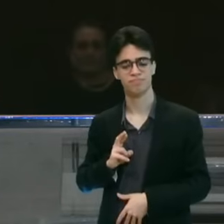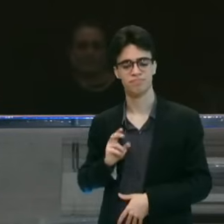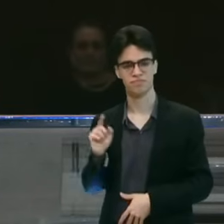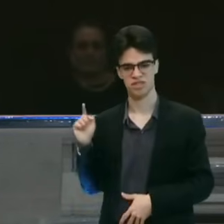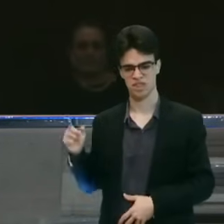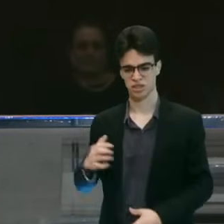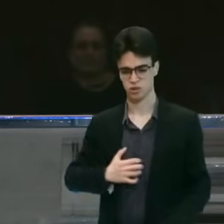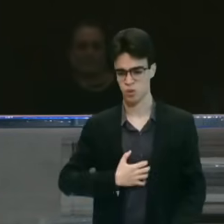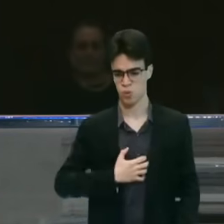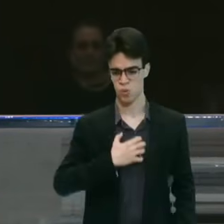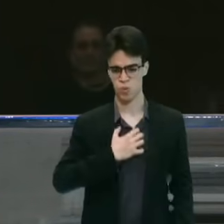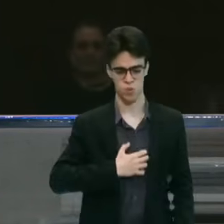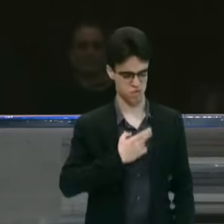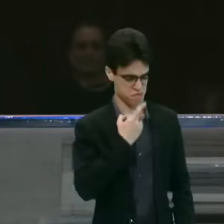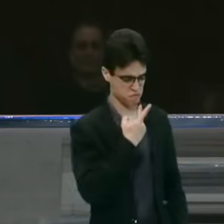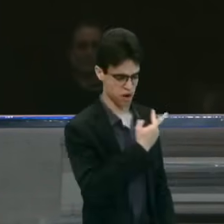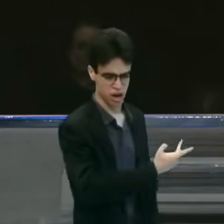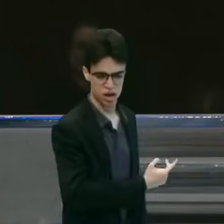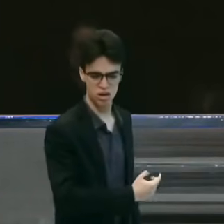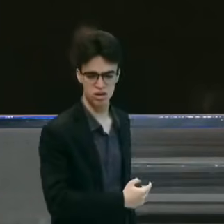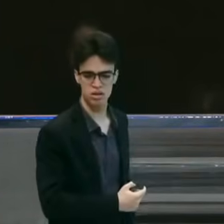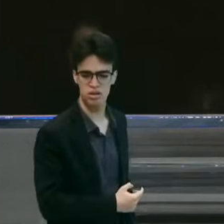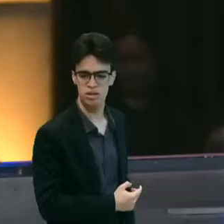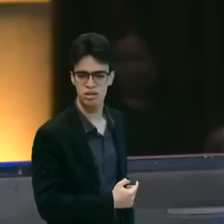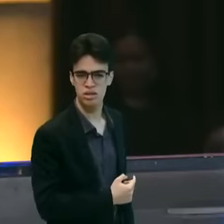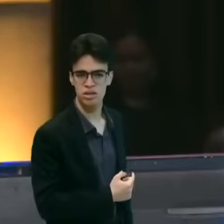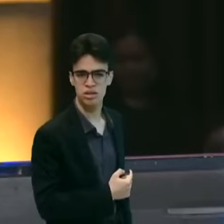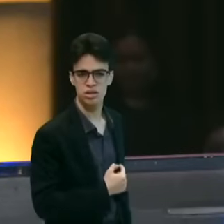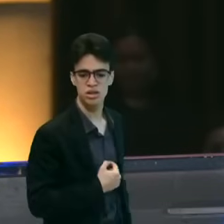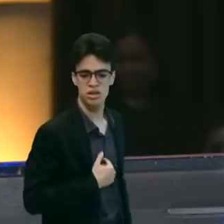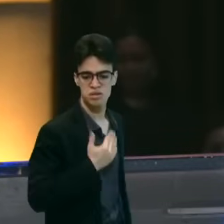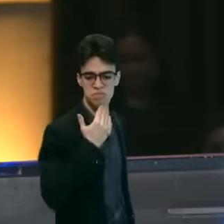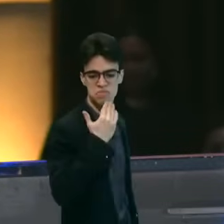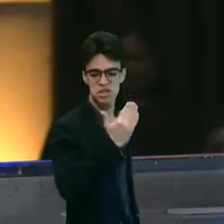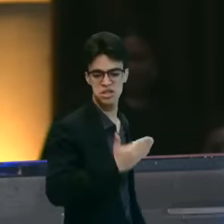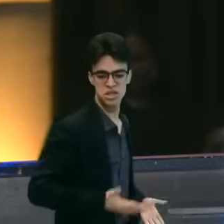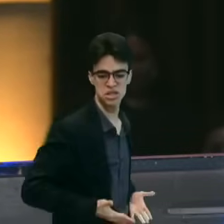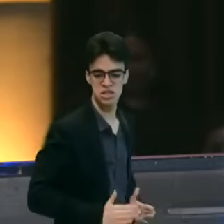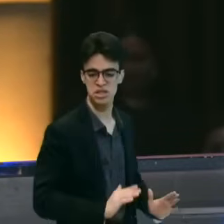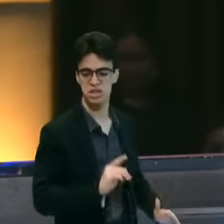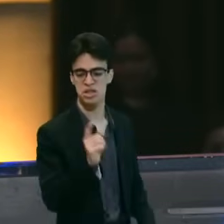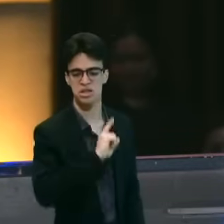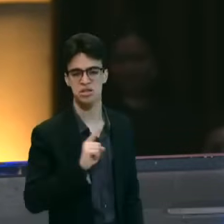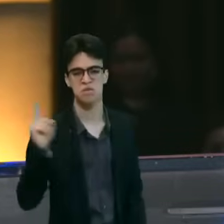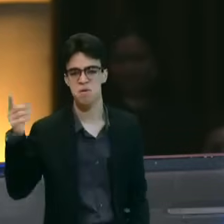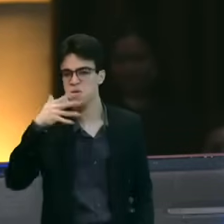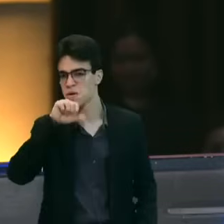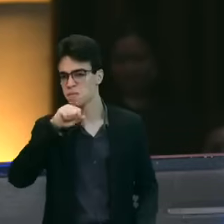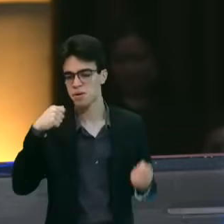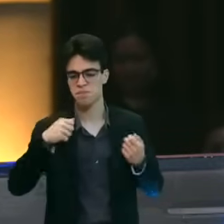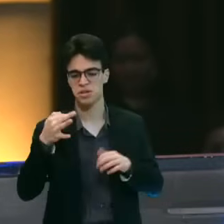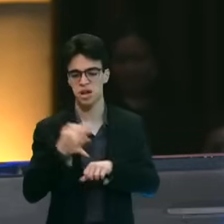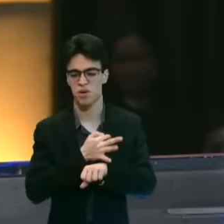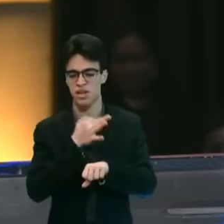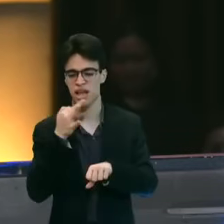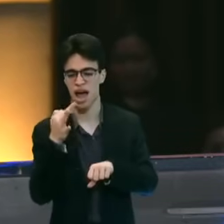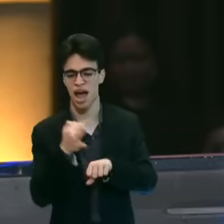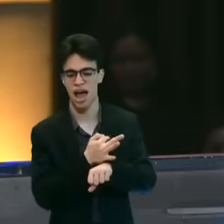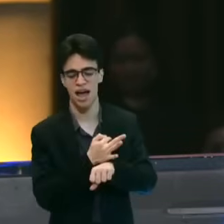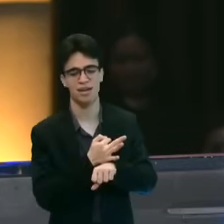ímpeto de raiva, ele disse assim, não pedi para nascer, meu pai vai ter que me aguentar.